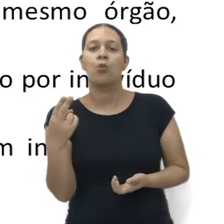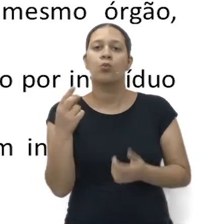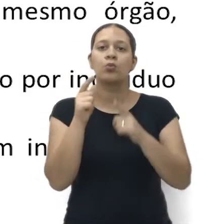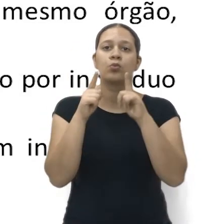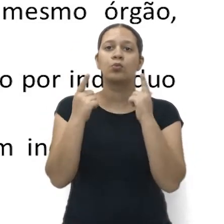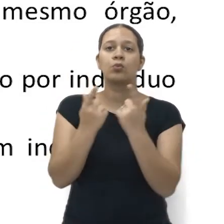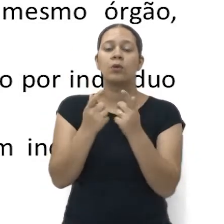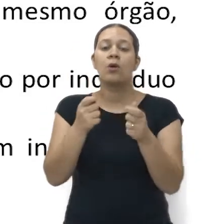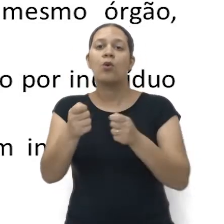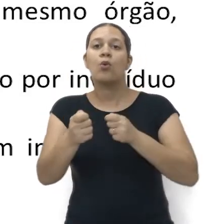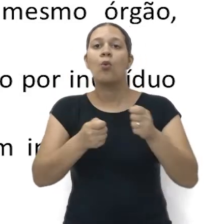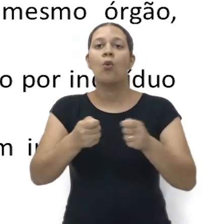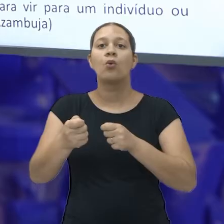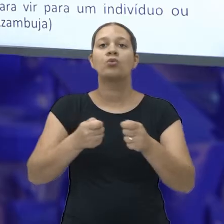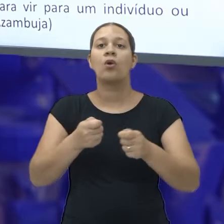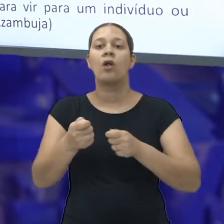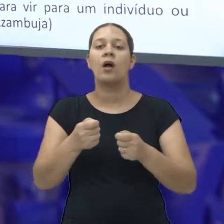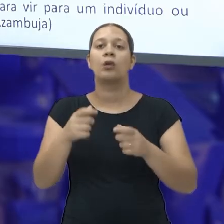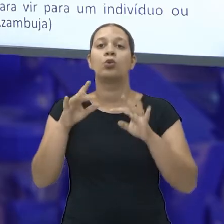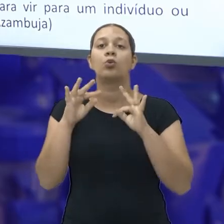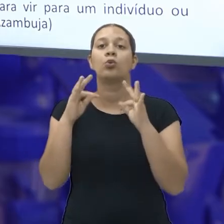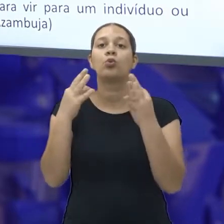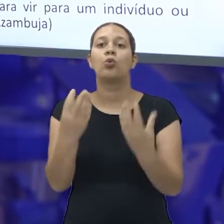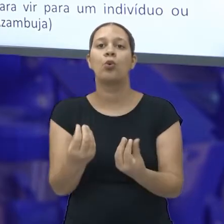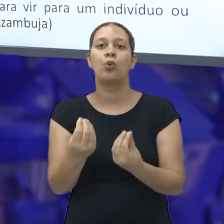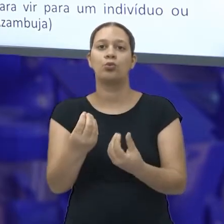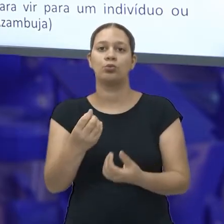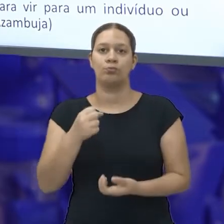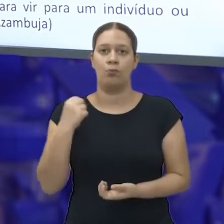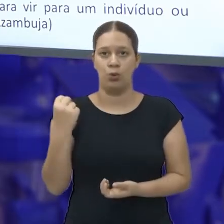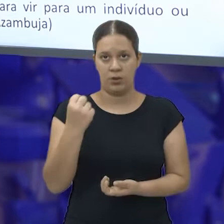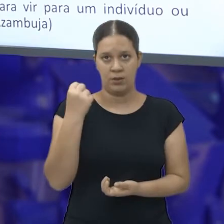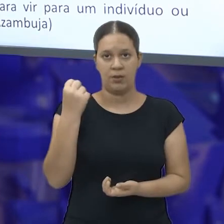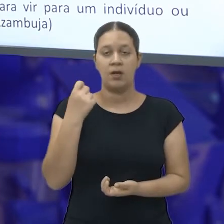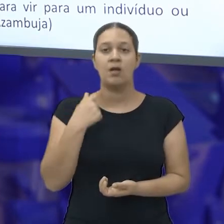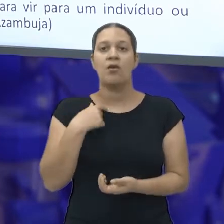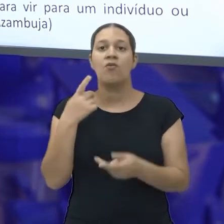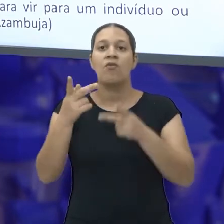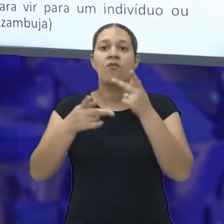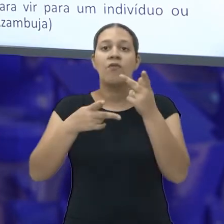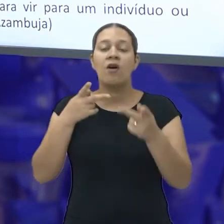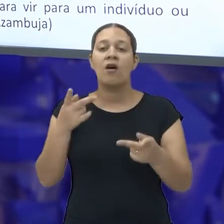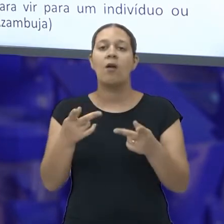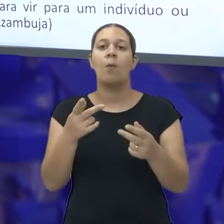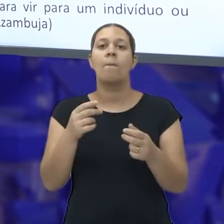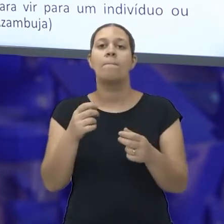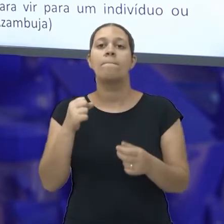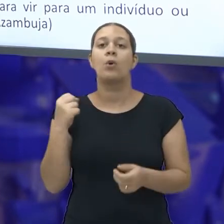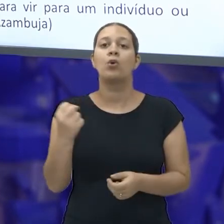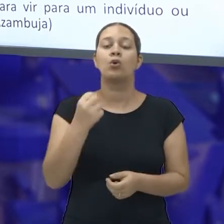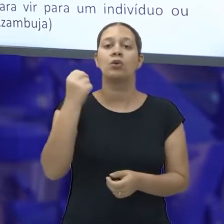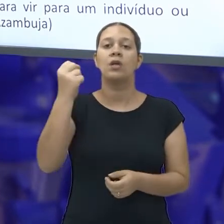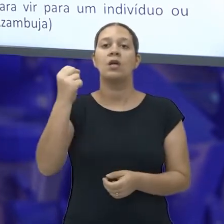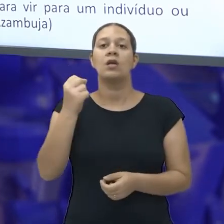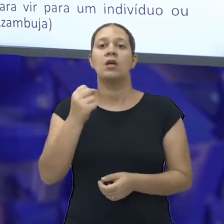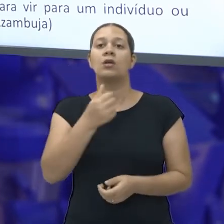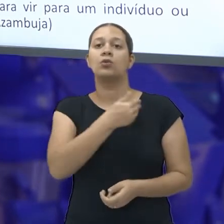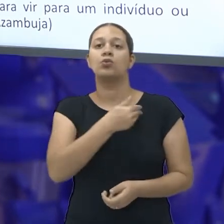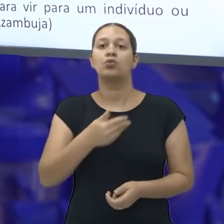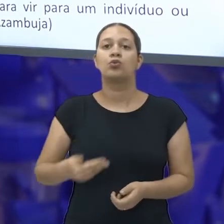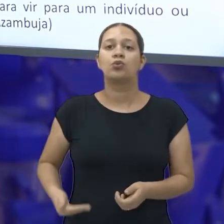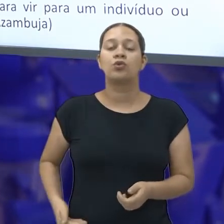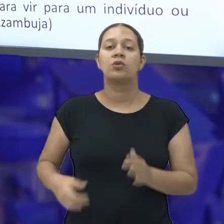controlar todos os poderes. E quando eu falo todos os poderes, eu falo dos poderes do Estado. Lá